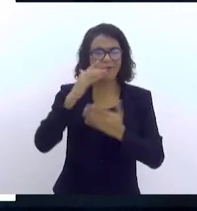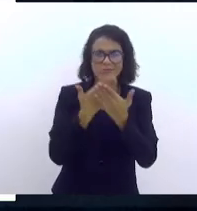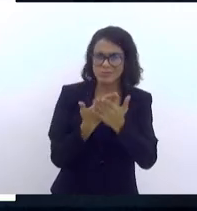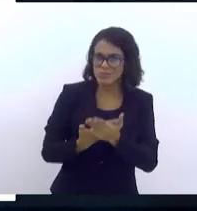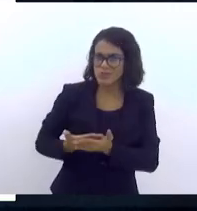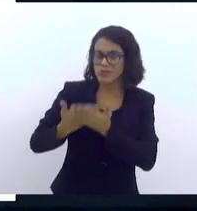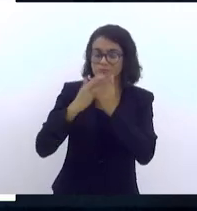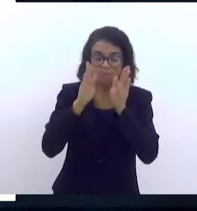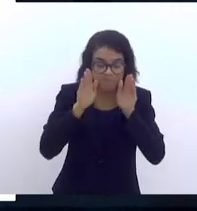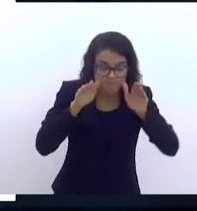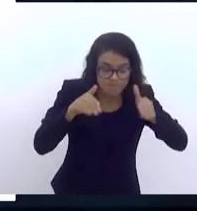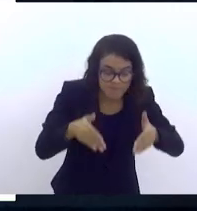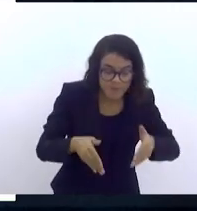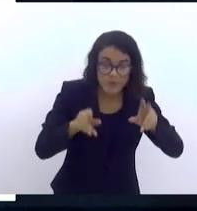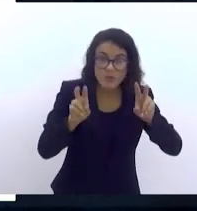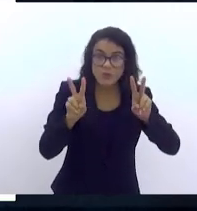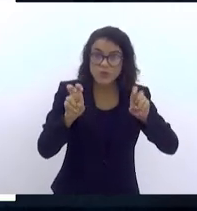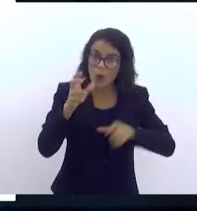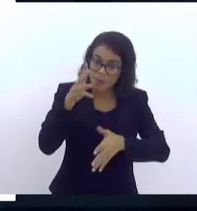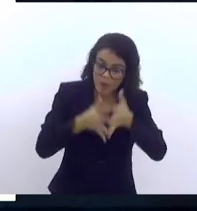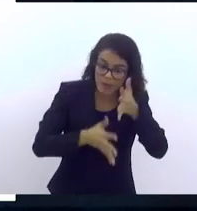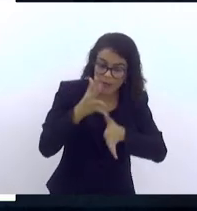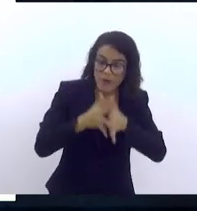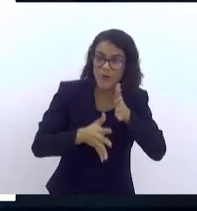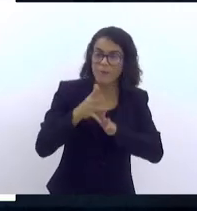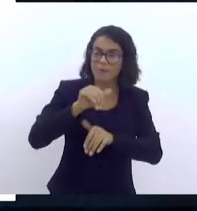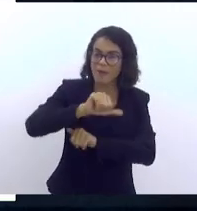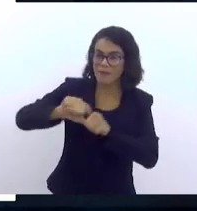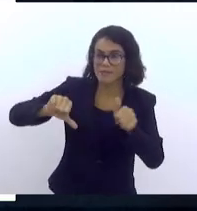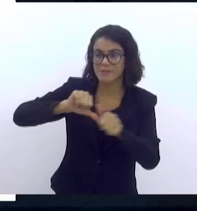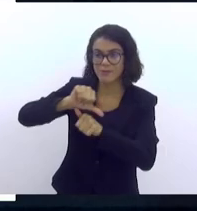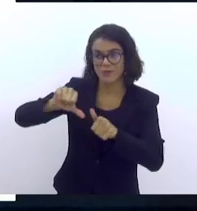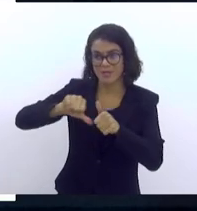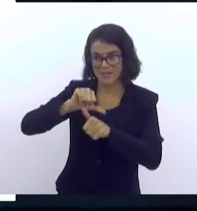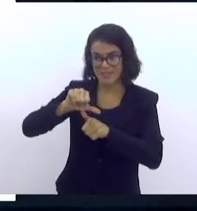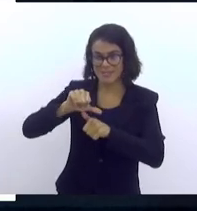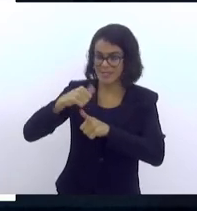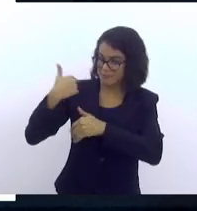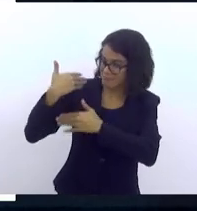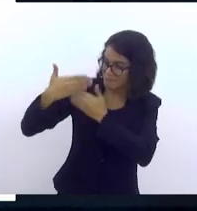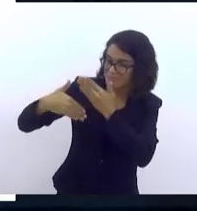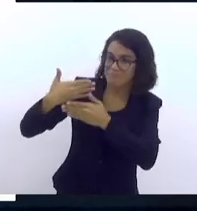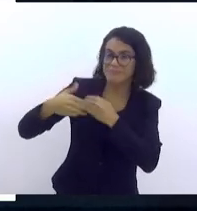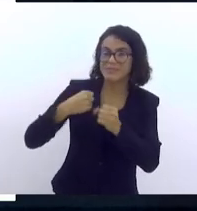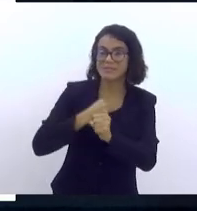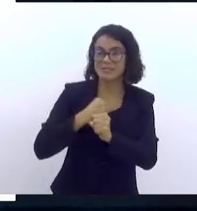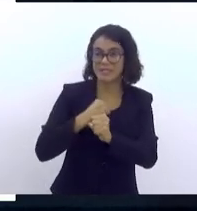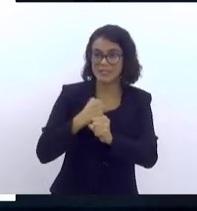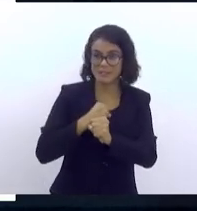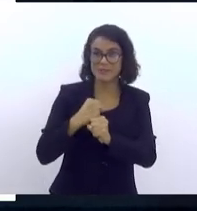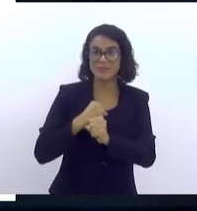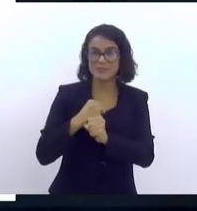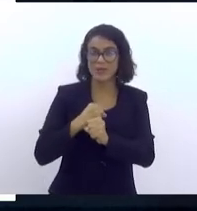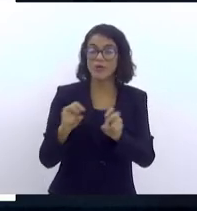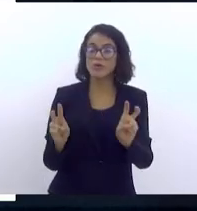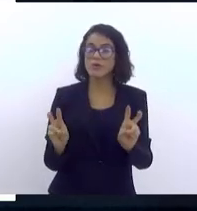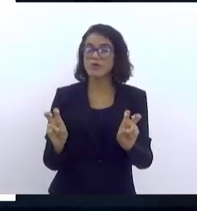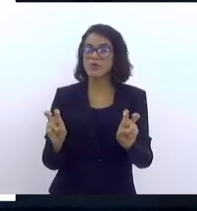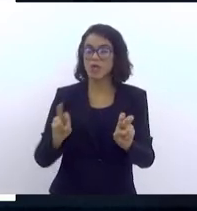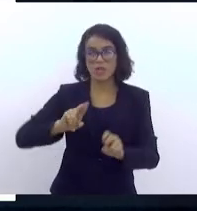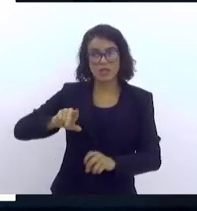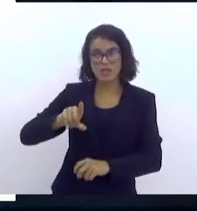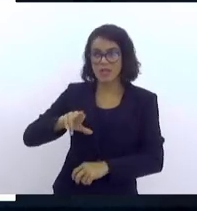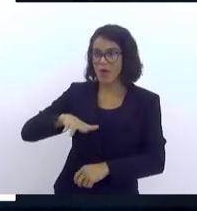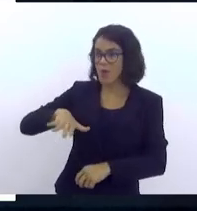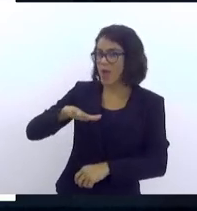um estudo que é especificamente sobre o impacto dessas reformas nos últimos anos que fala sobre o título é não é